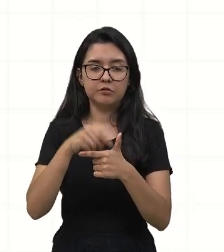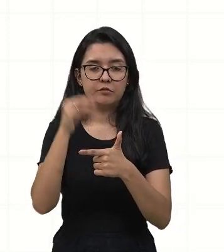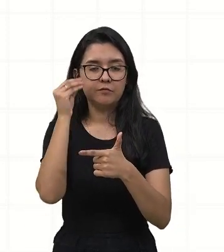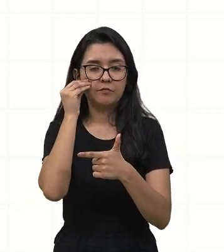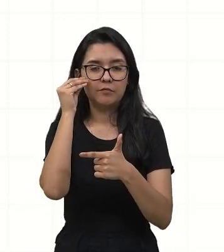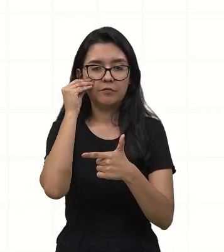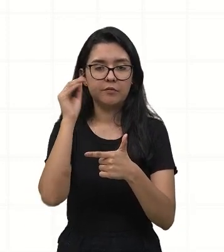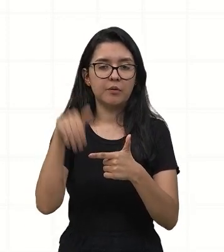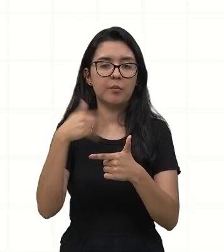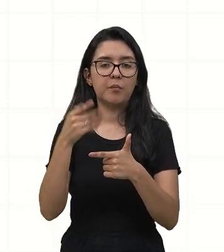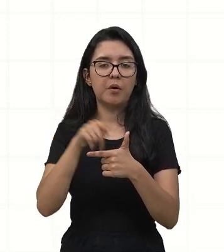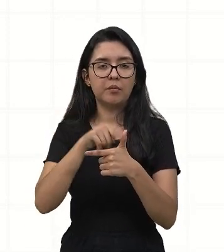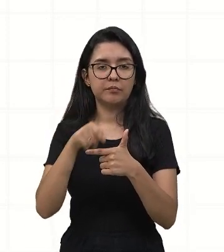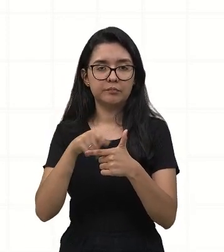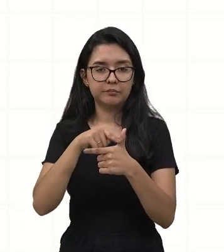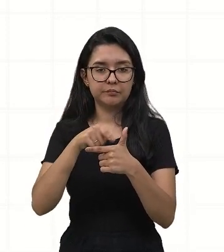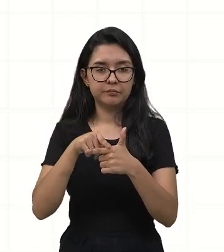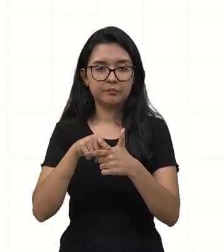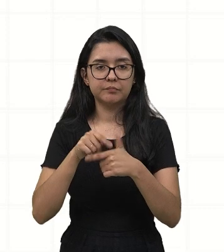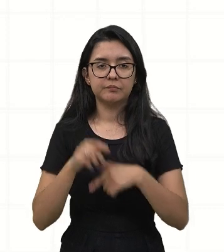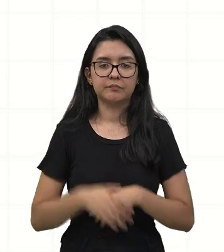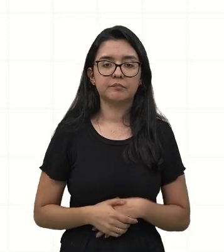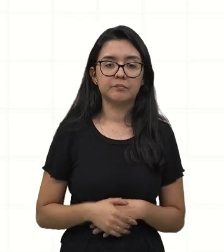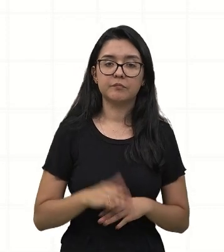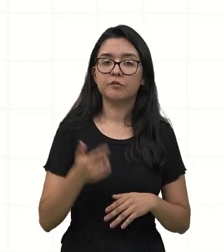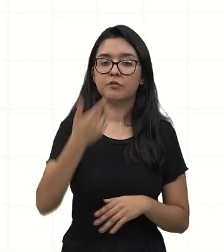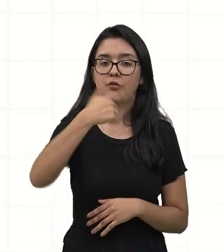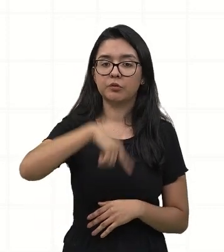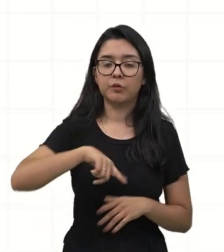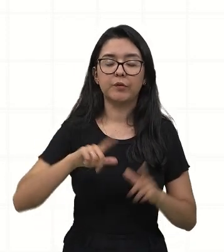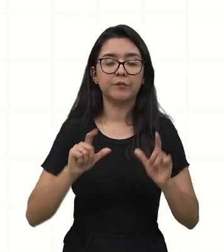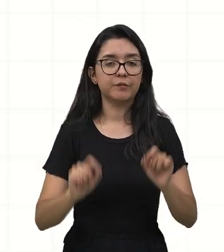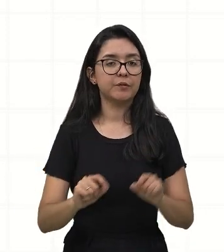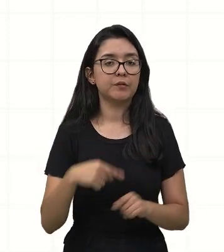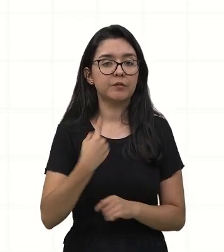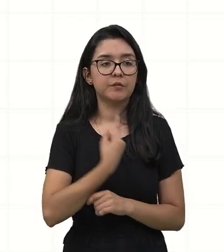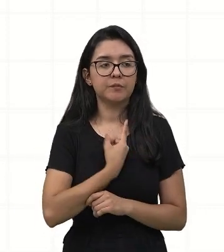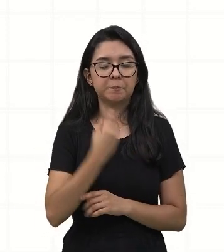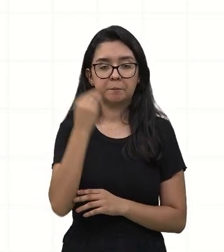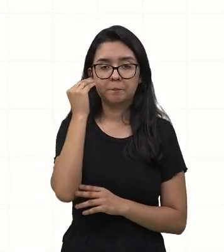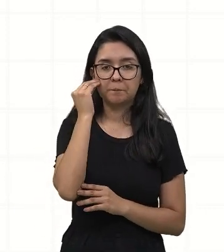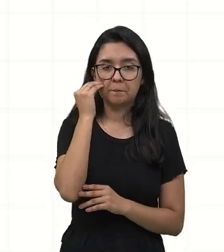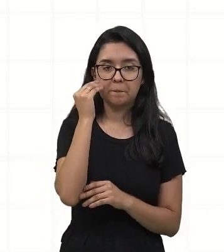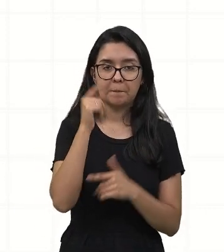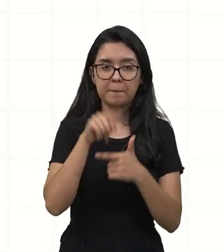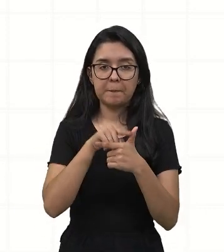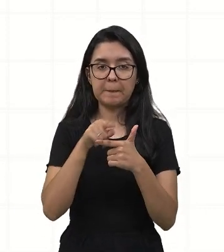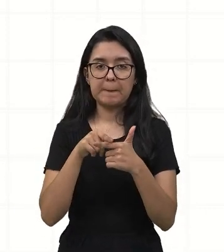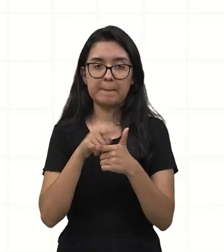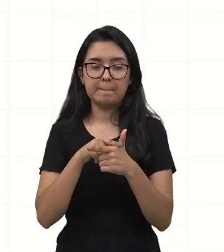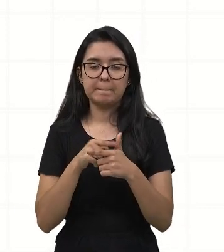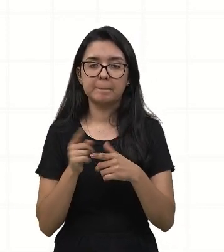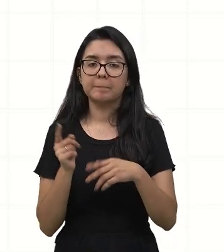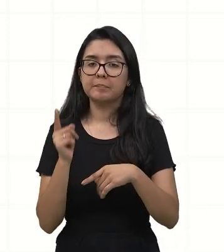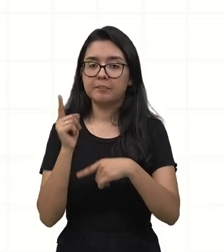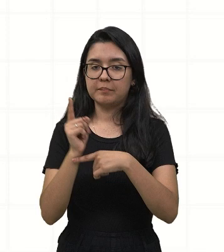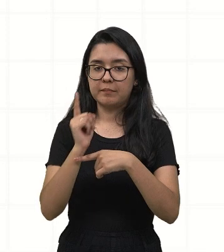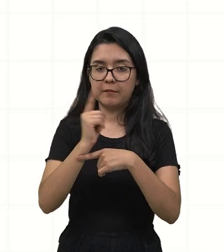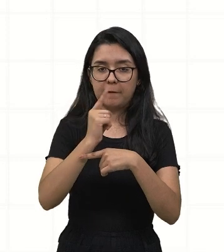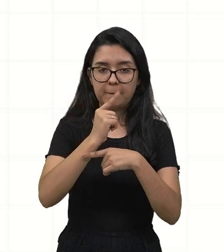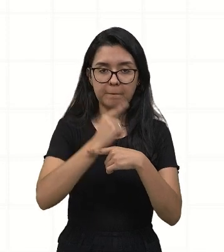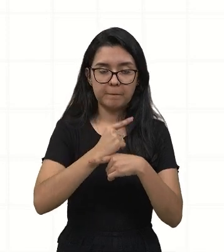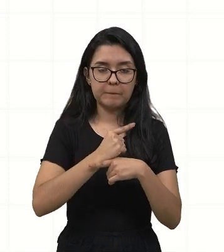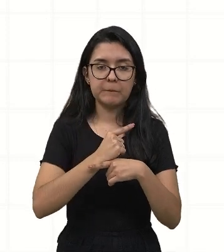para verificar a medida, tá bom? E aí, ó, novamente, pessoal, nós estamos considerando a medida no sentido